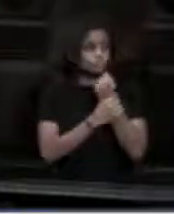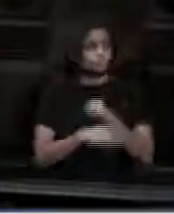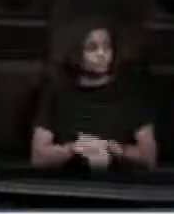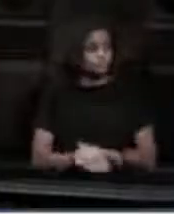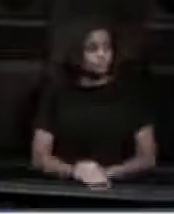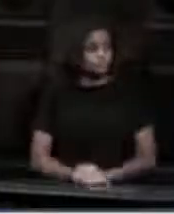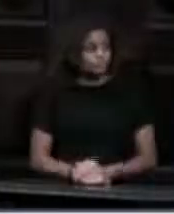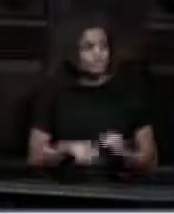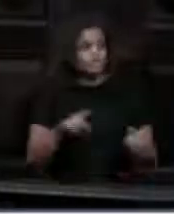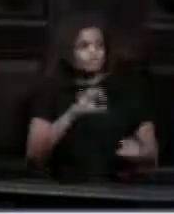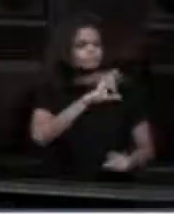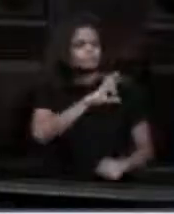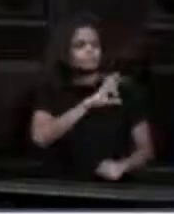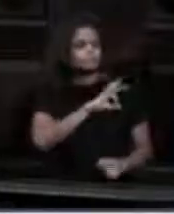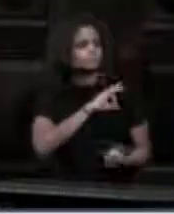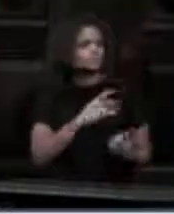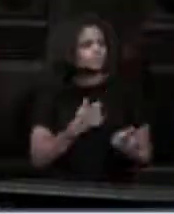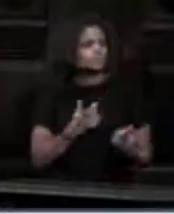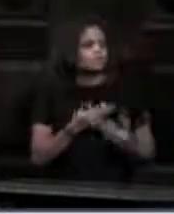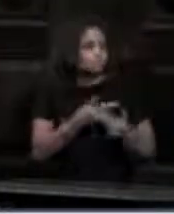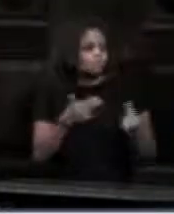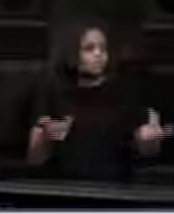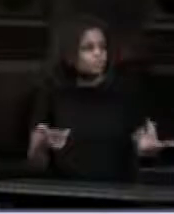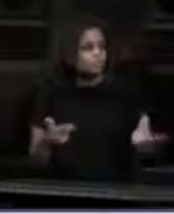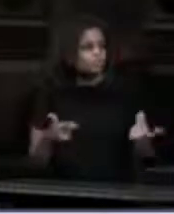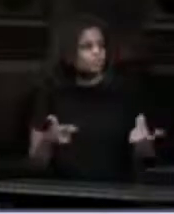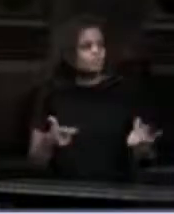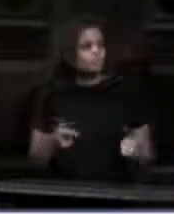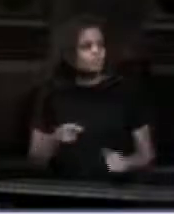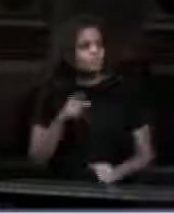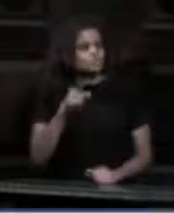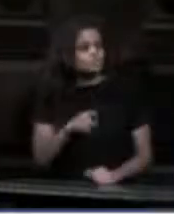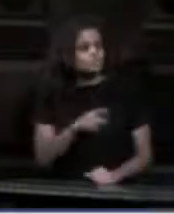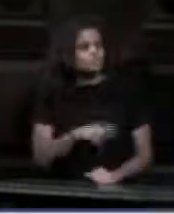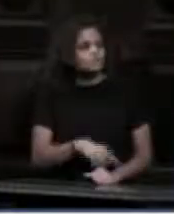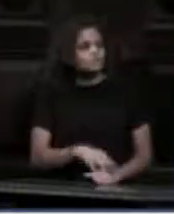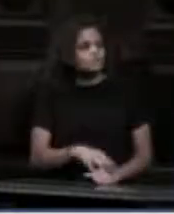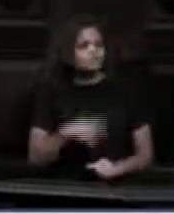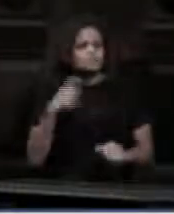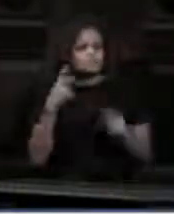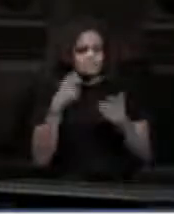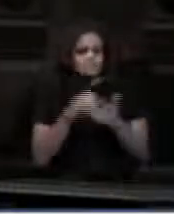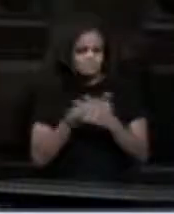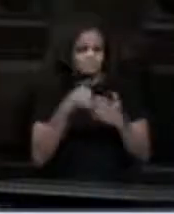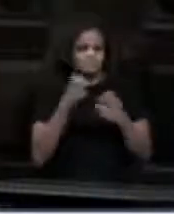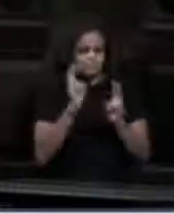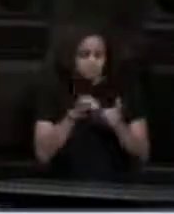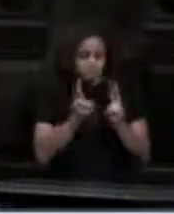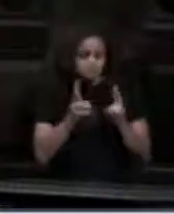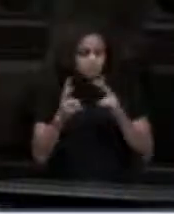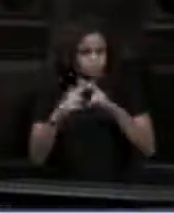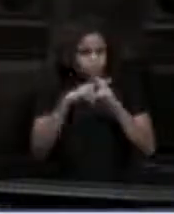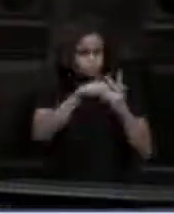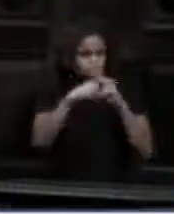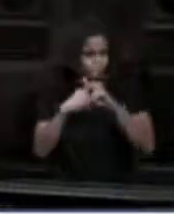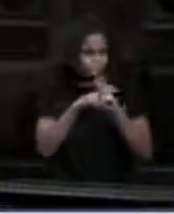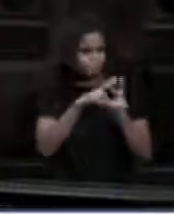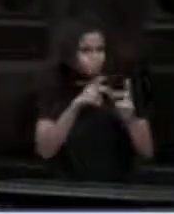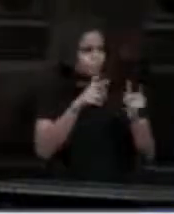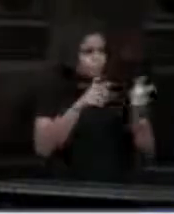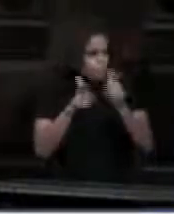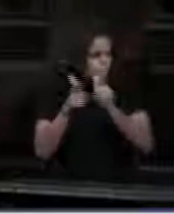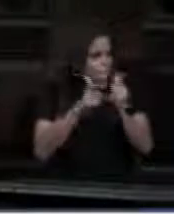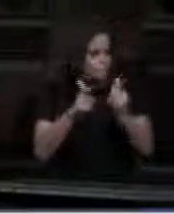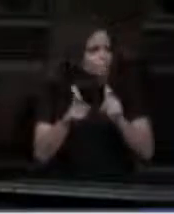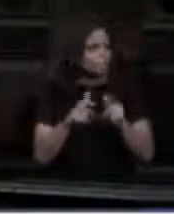policiais, submetidos a uma política de segurança pública centrada no confronto, centrada nos tiroteios, não vão